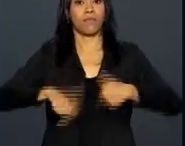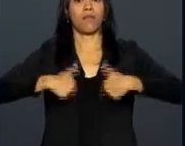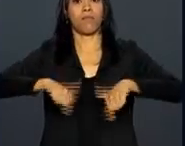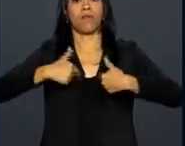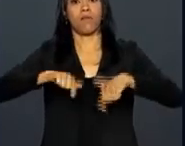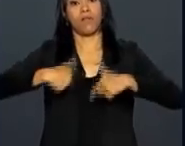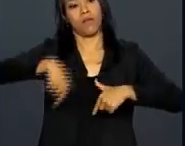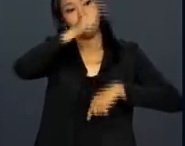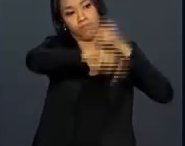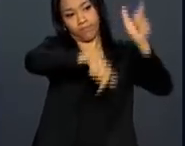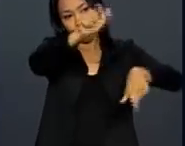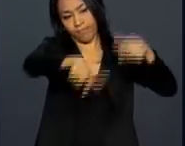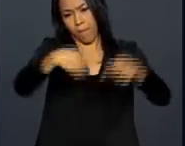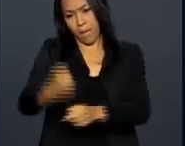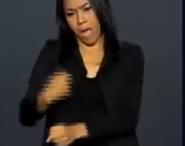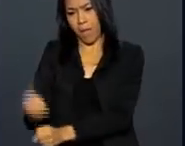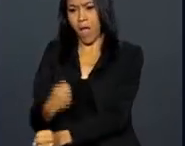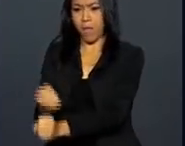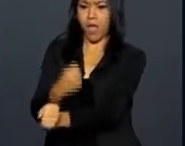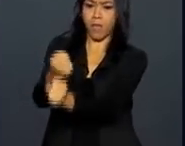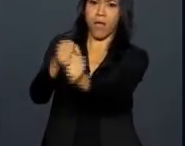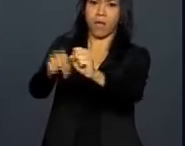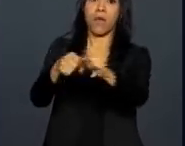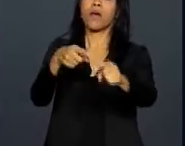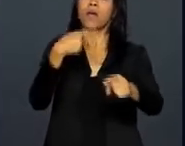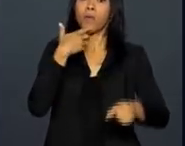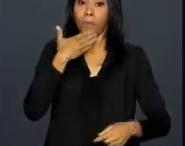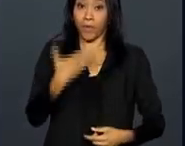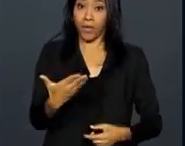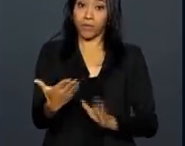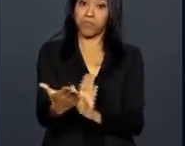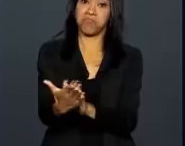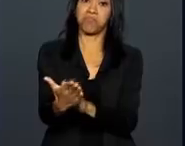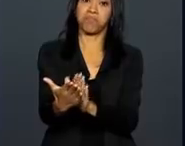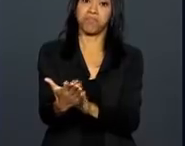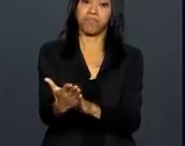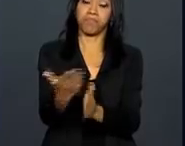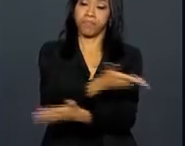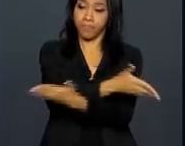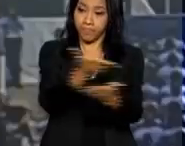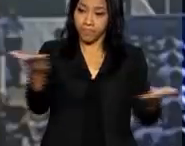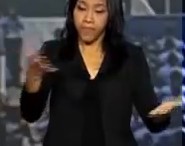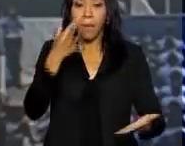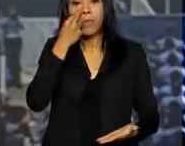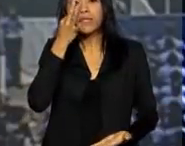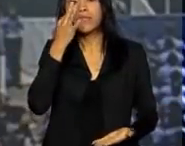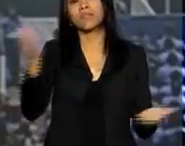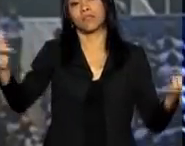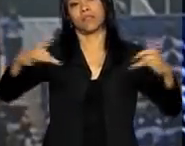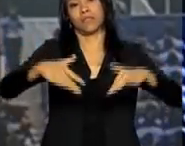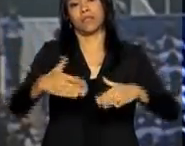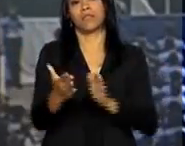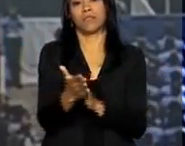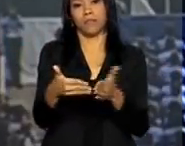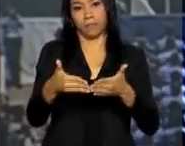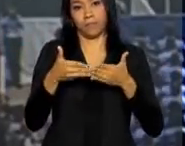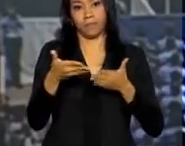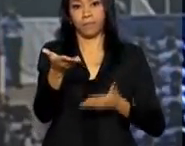nele trabalharam, a quem eu peço um aplauso de todos os que estão aqui.